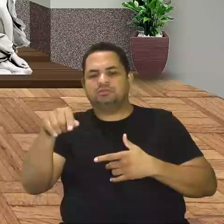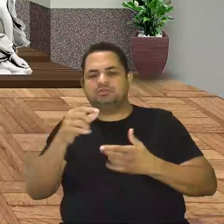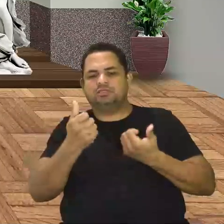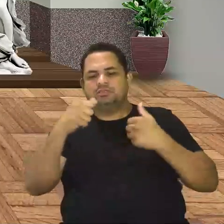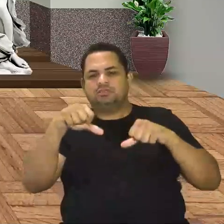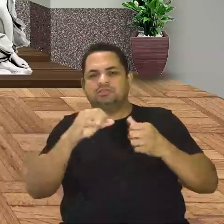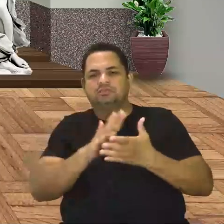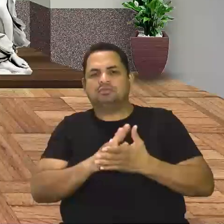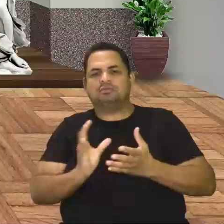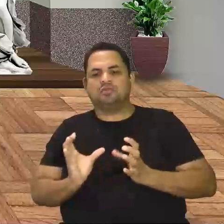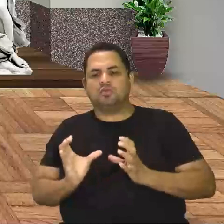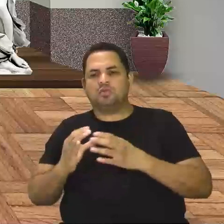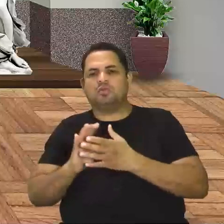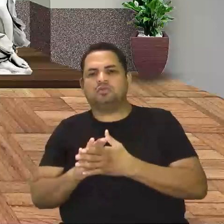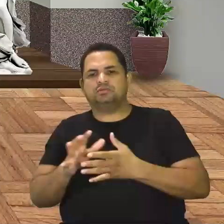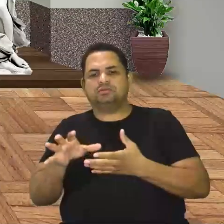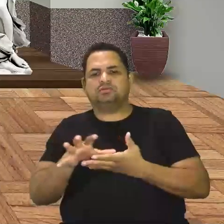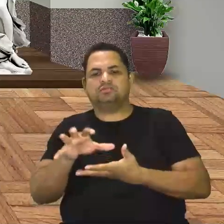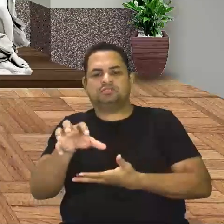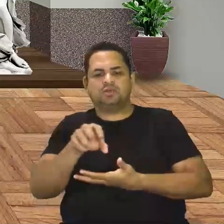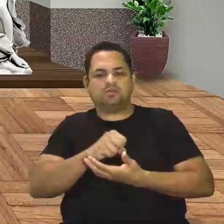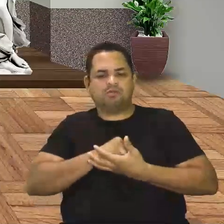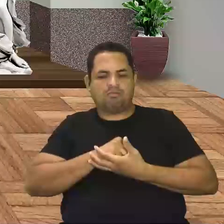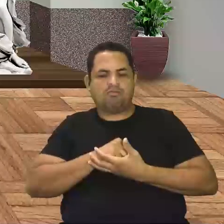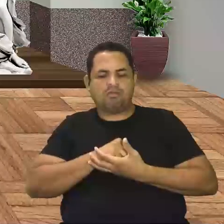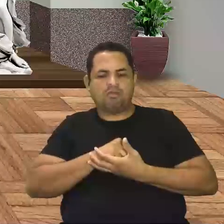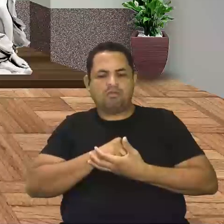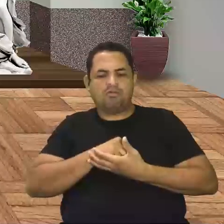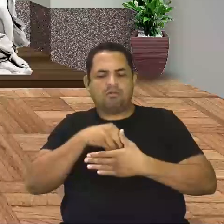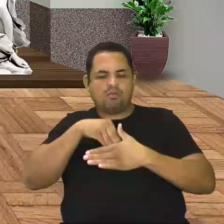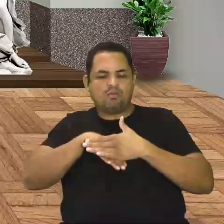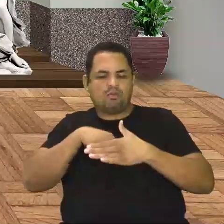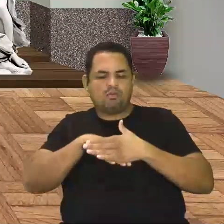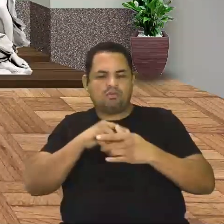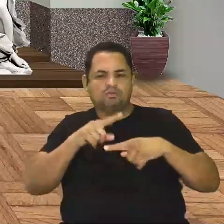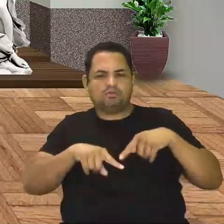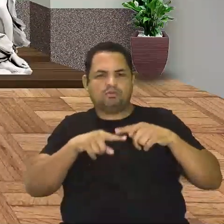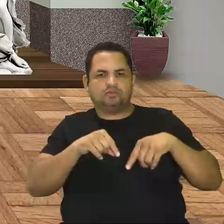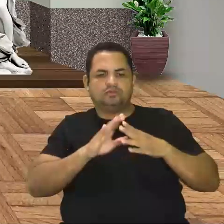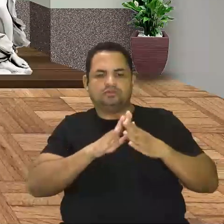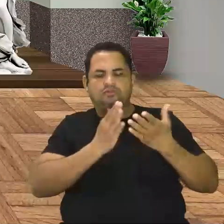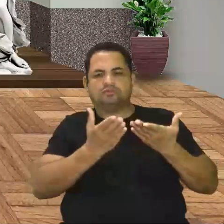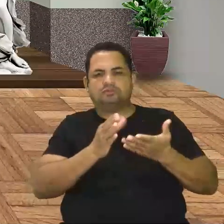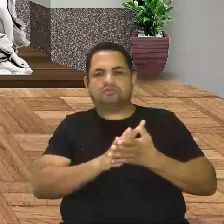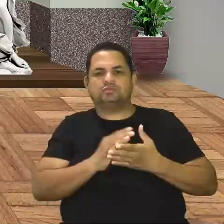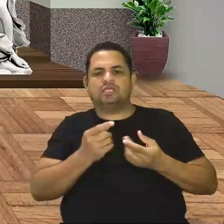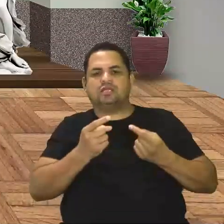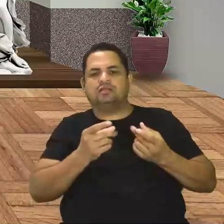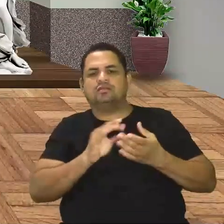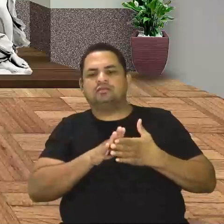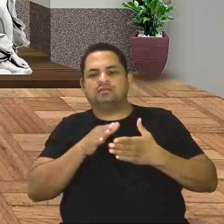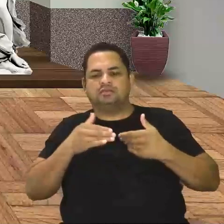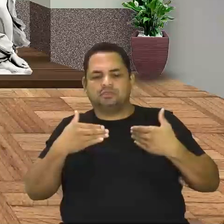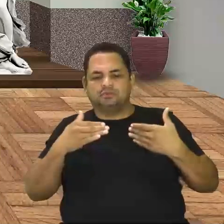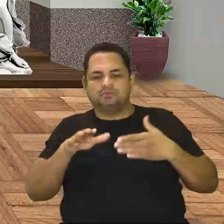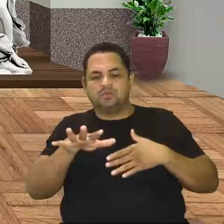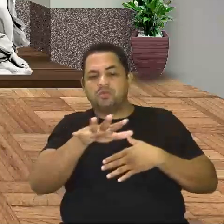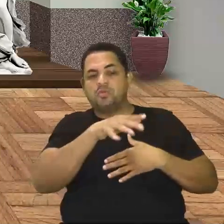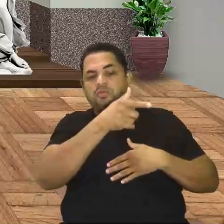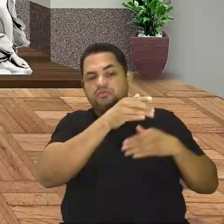crise, a elite brasileira tirou seus produtos da prateleira e estocou seus produtos, tentando vender ele no mercado paralelo.